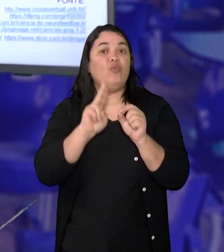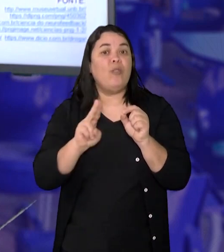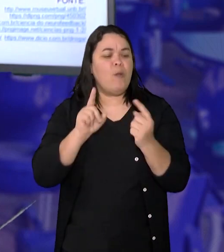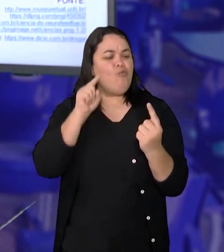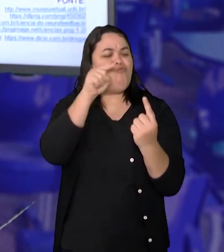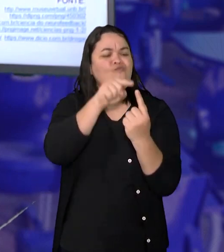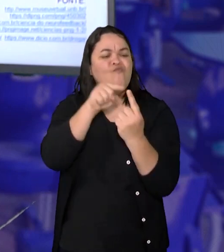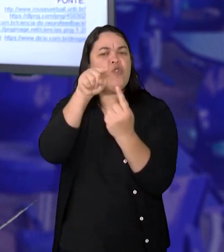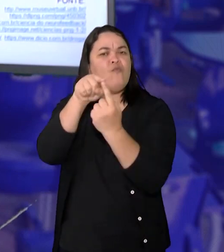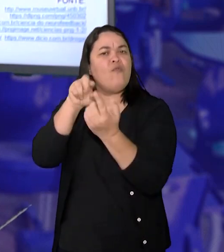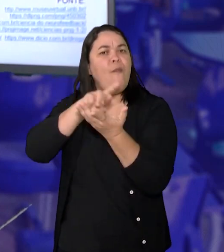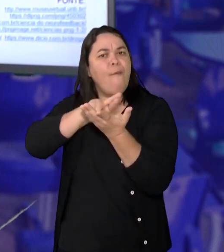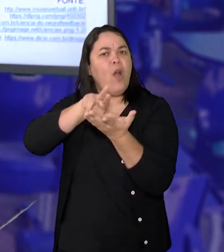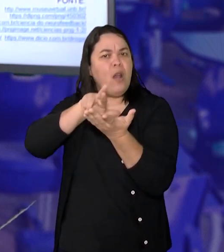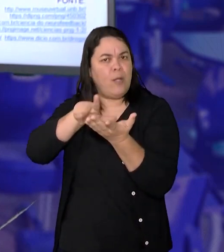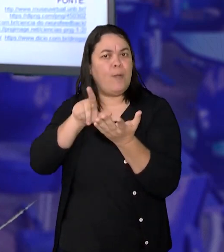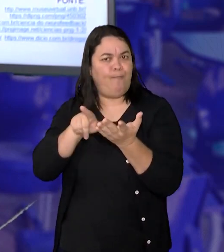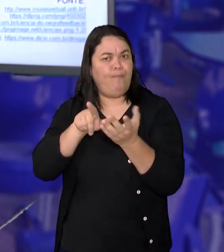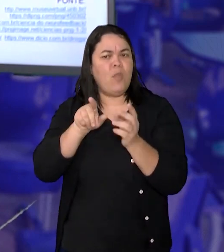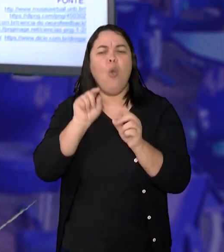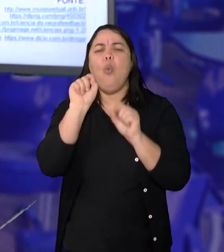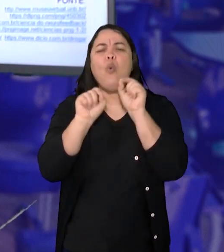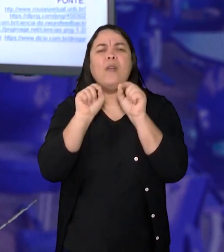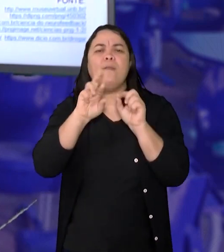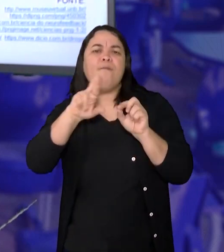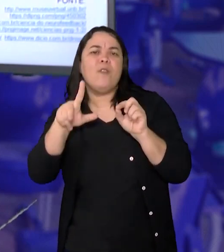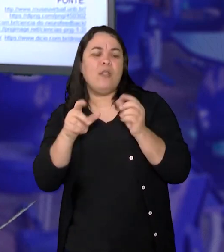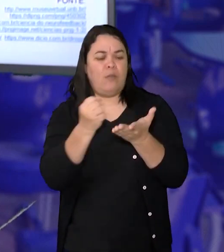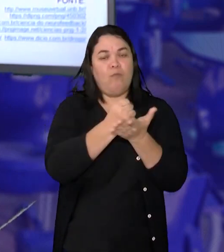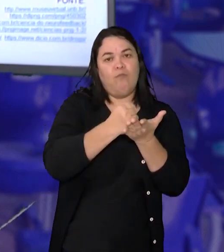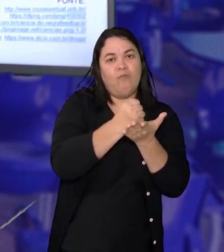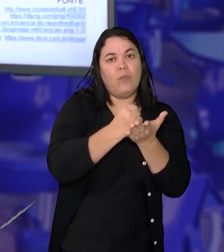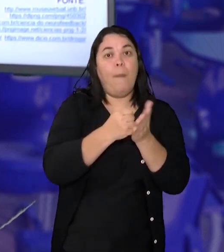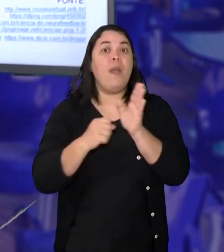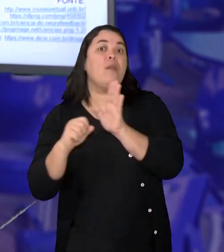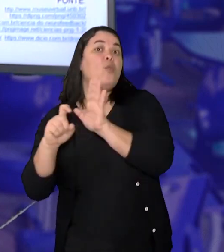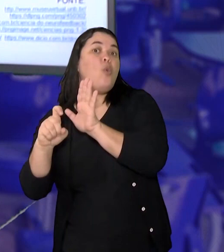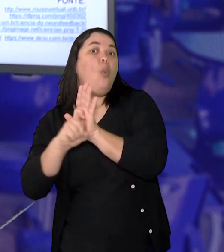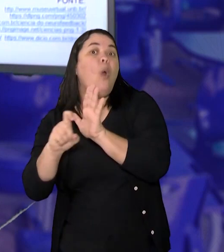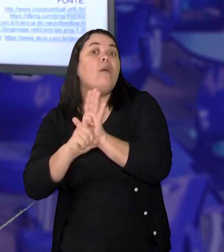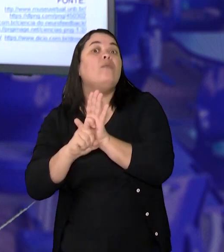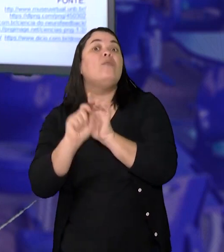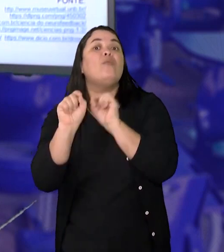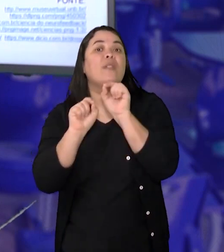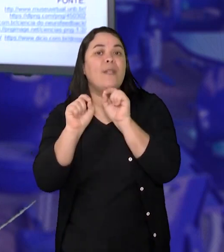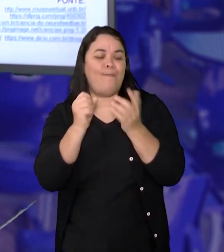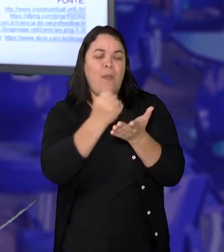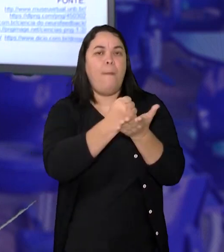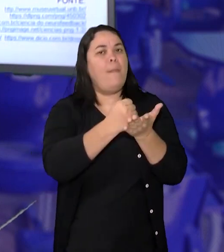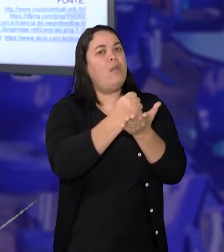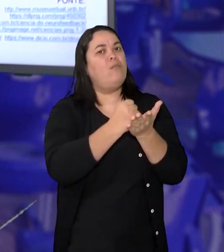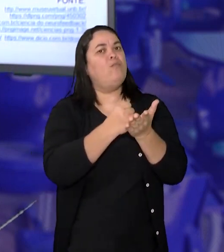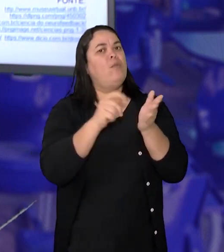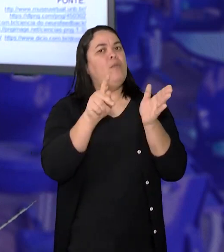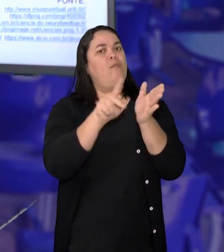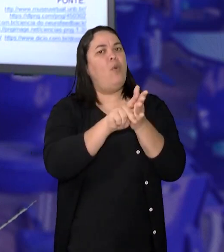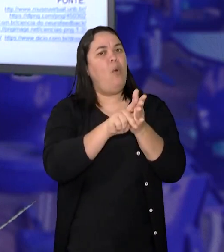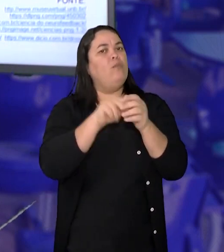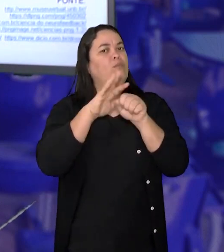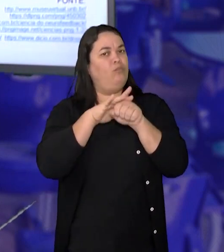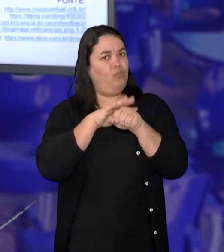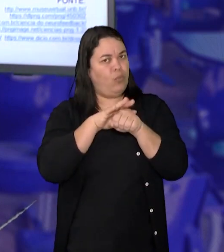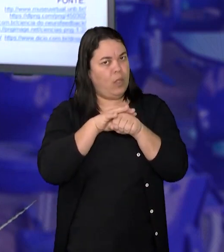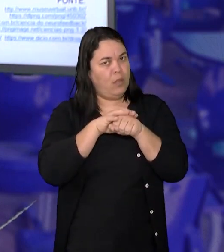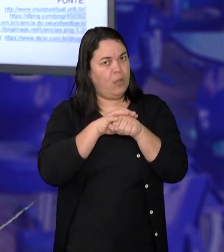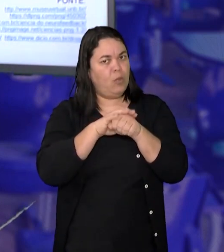várias finalidades. A diferença entre uma droga e um medicamento é que o medicamento em si vai ser específico para tratar de